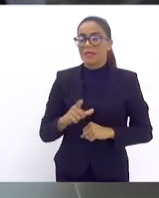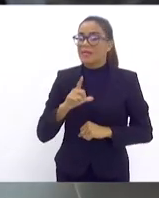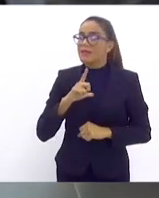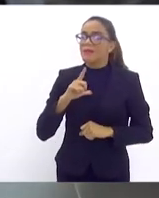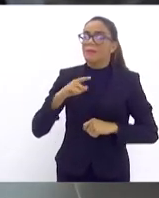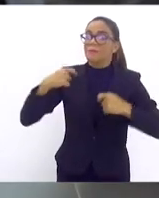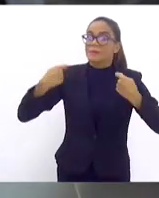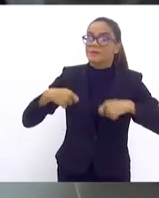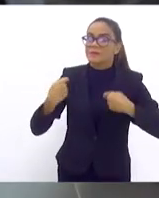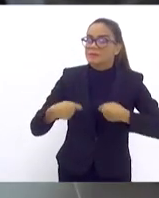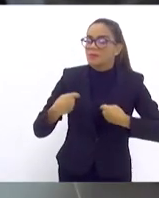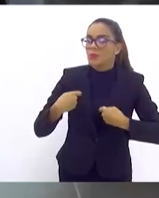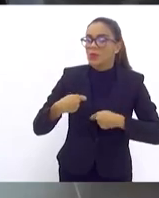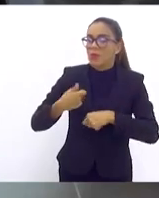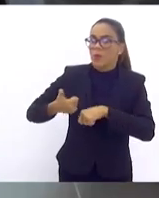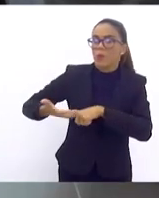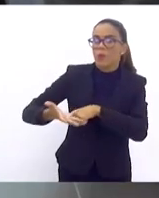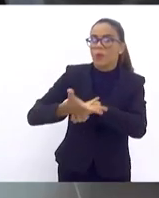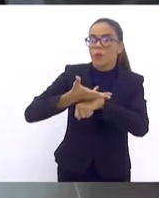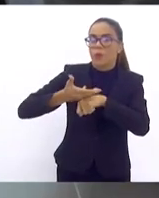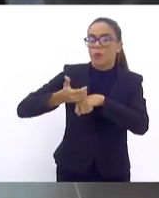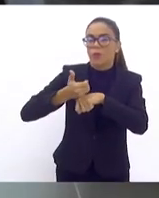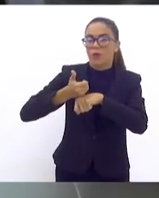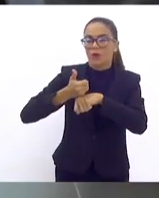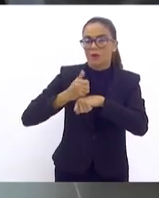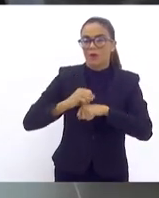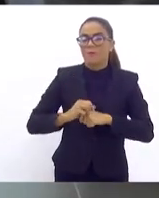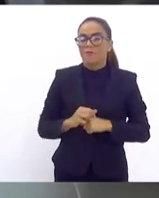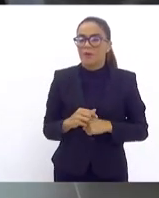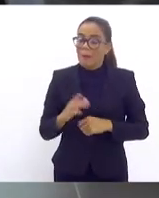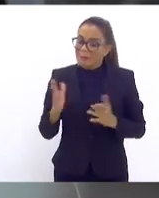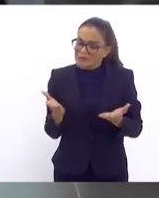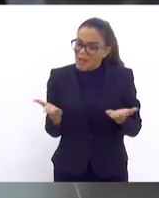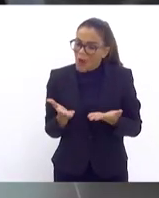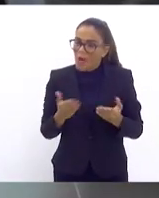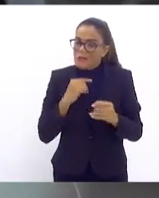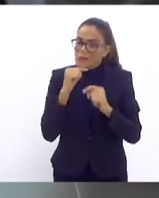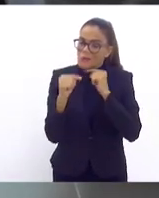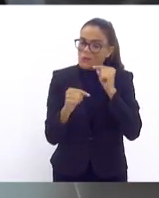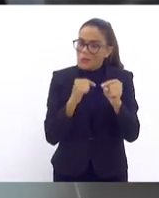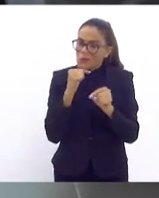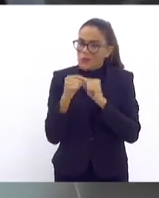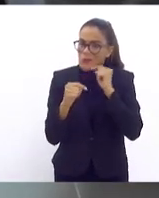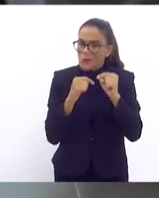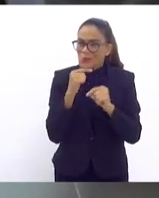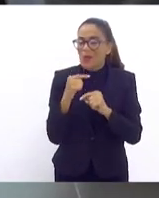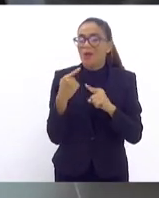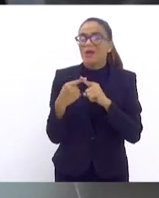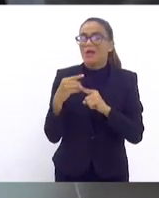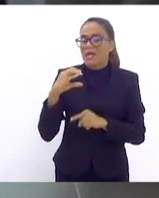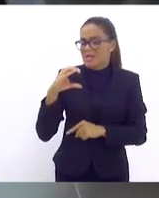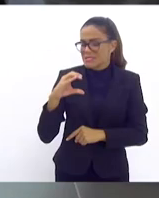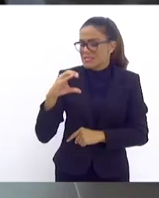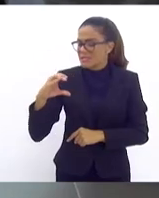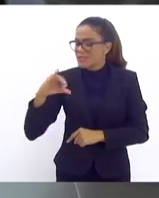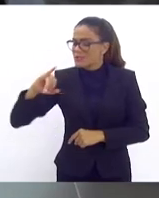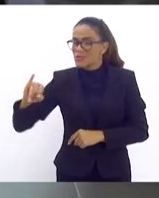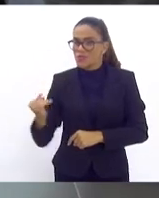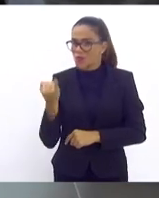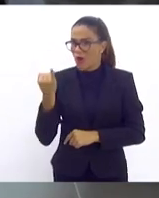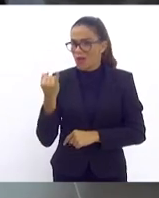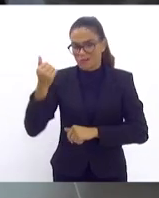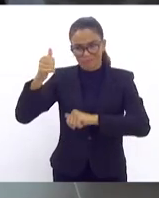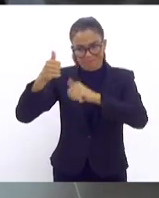né, e na forma tem-se uma dúvida, né, porque a CCJ não analisa